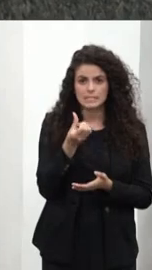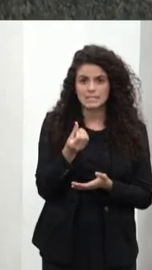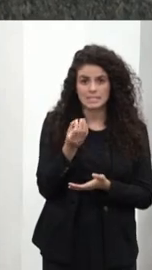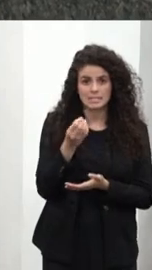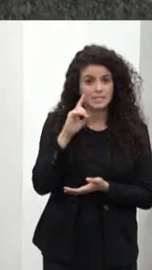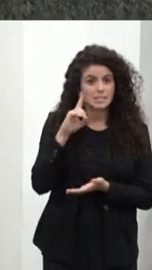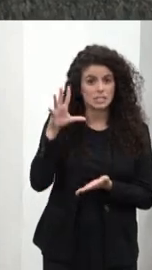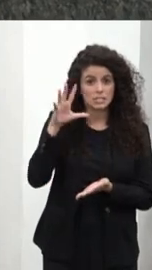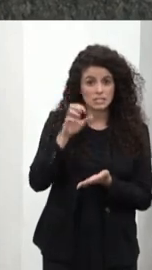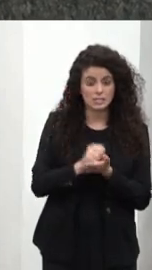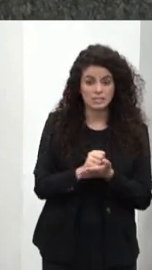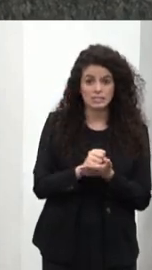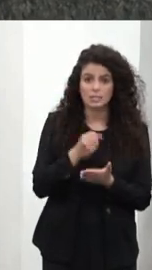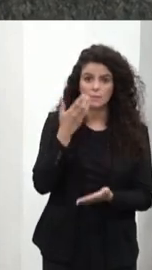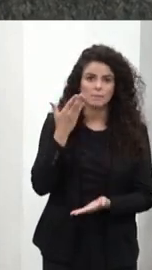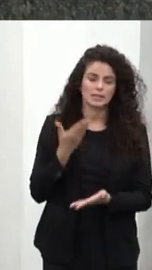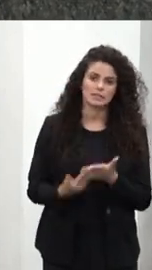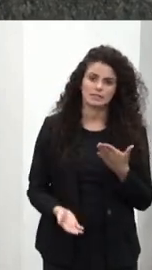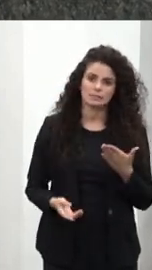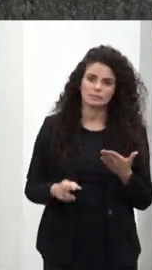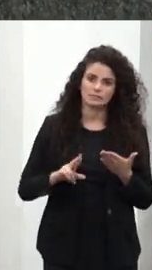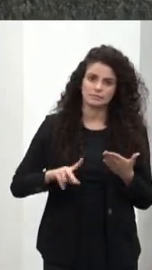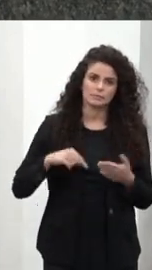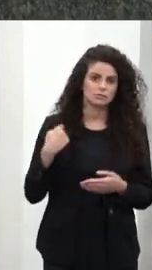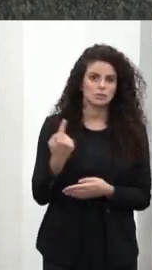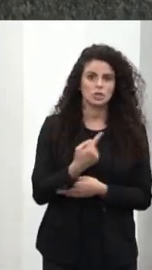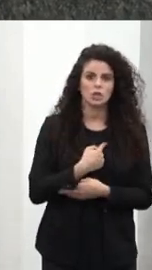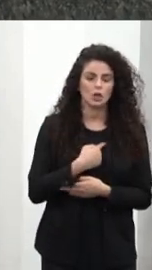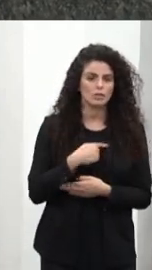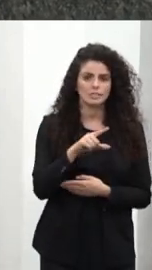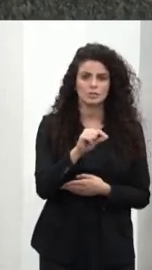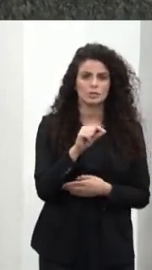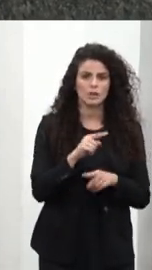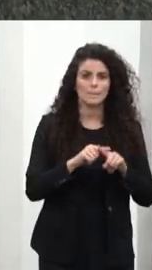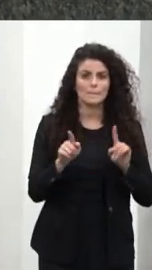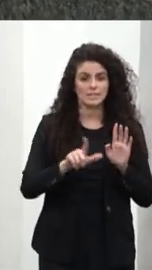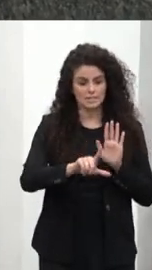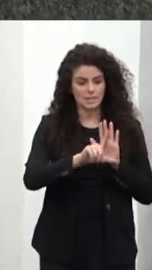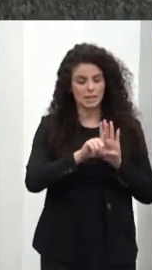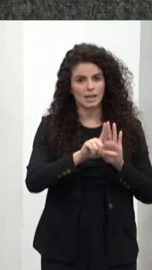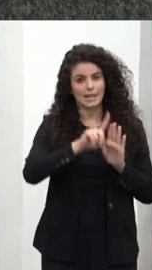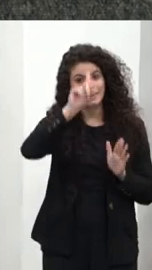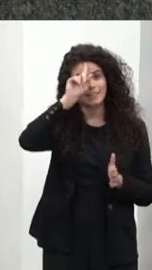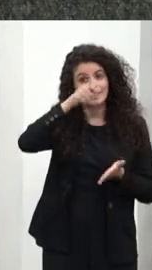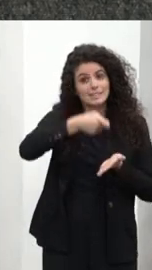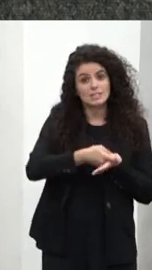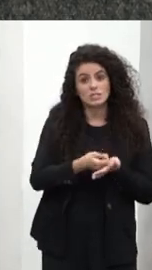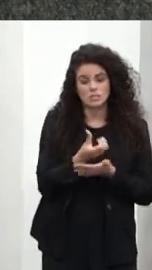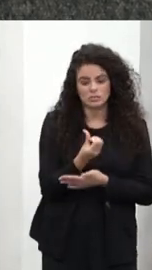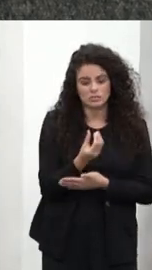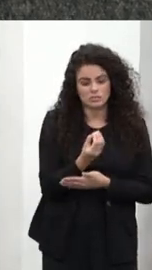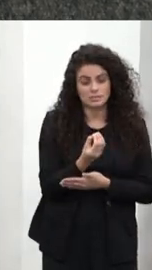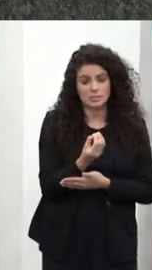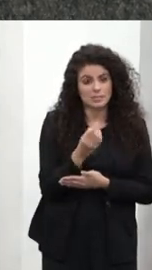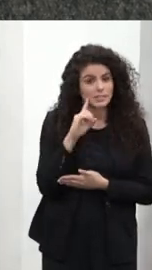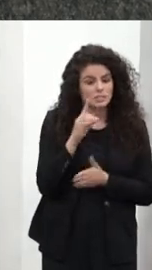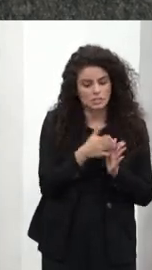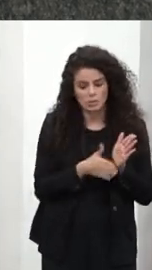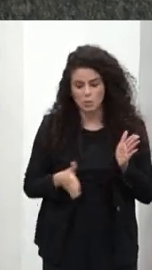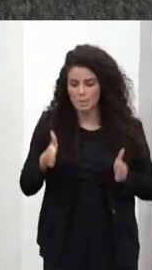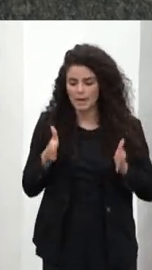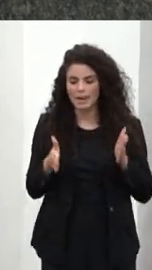esse 60 dias não foi a gente que escolheu a lei determinou esse prazo 60 dias então não